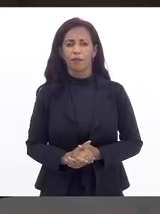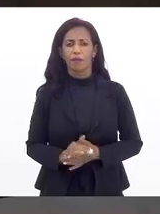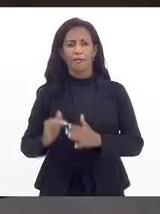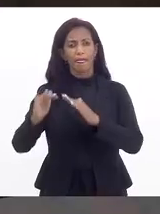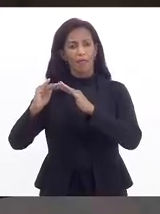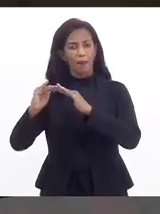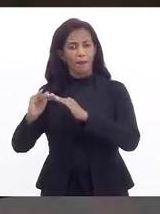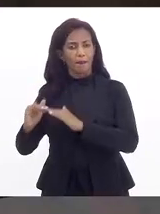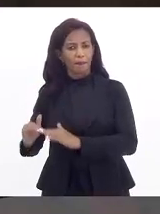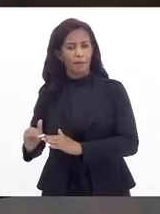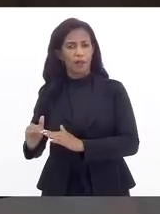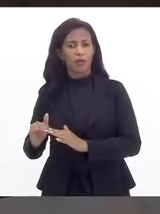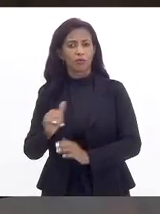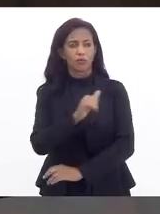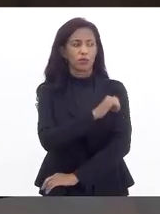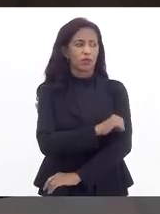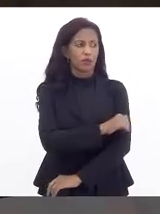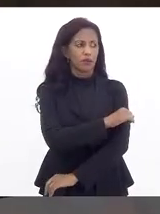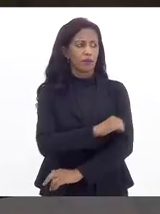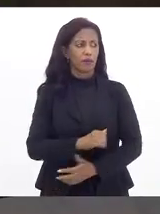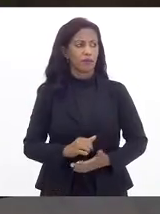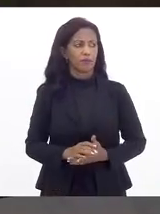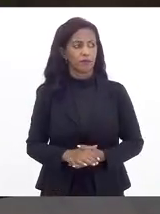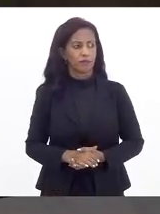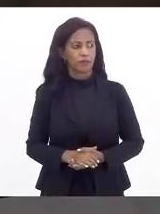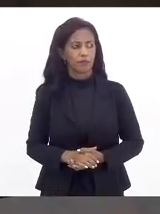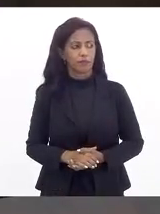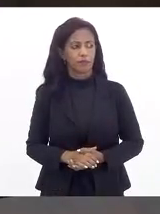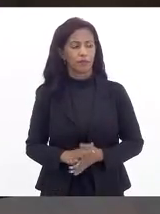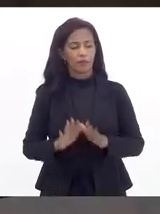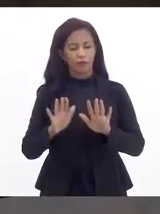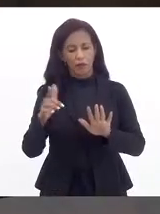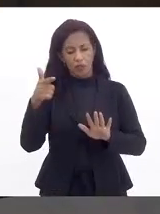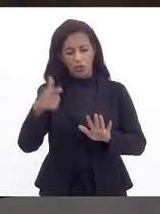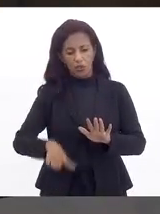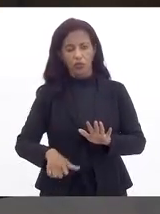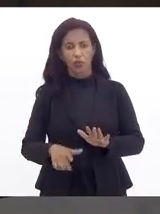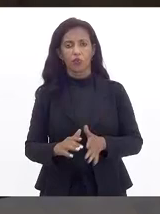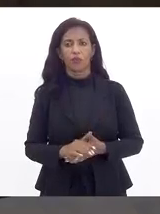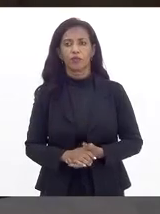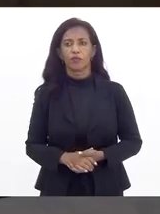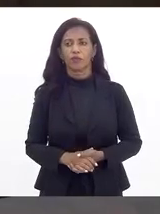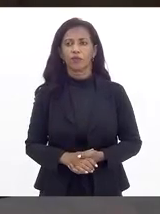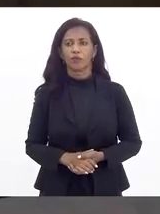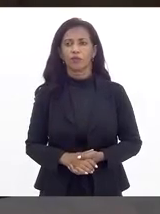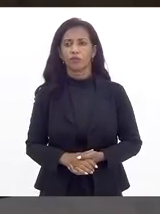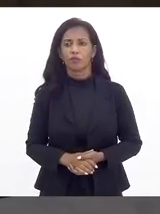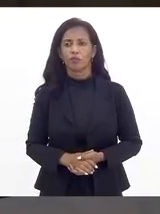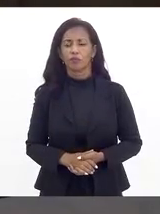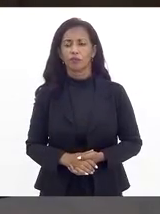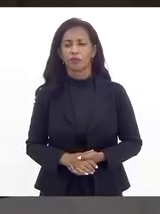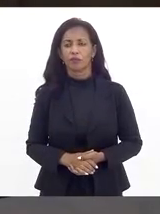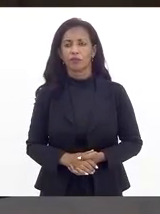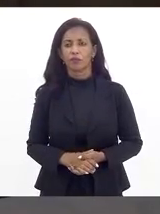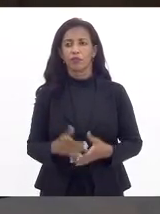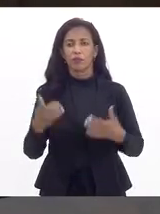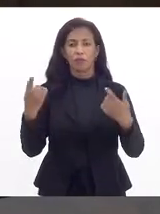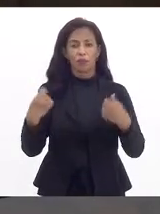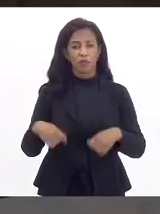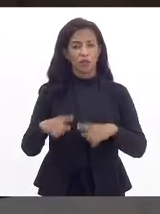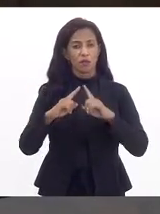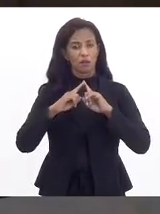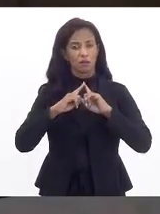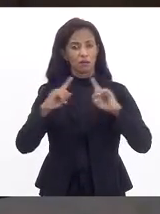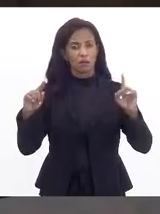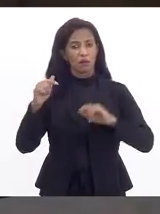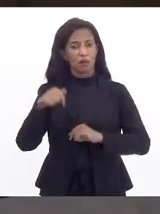dos profissionais de enfermagem. Mais uma vez, tia Ju, a gente tem que fazer essa denúncia